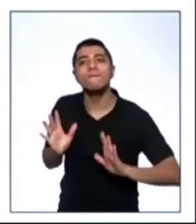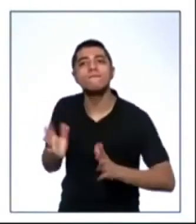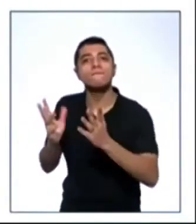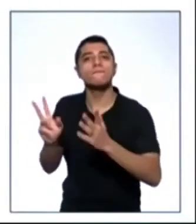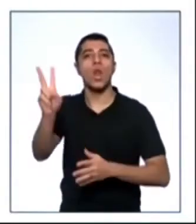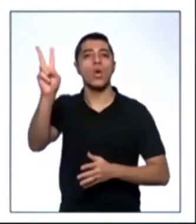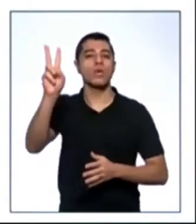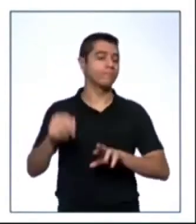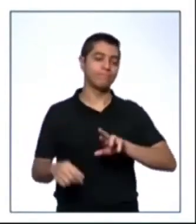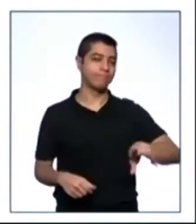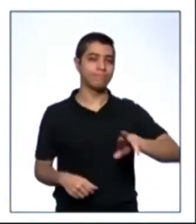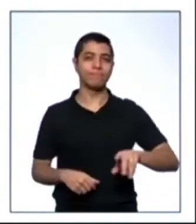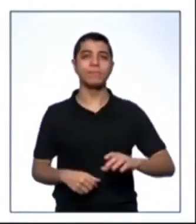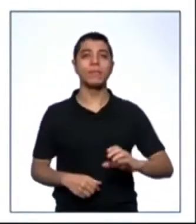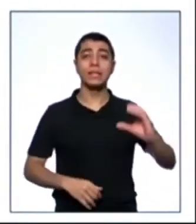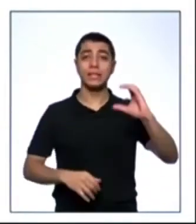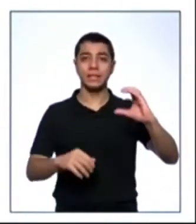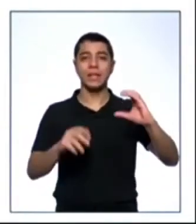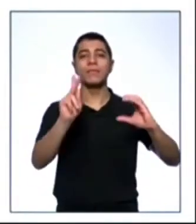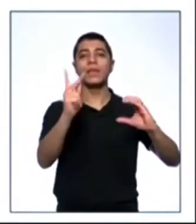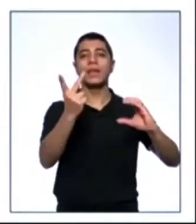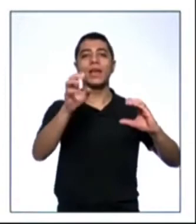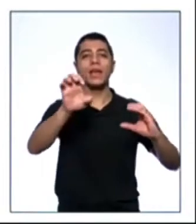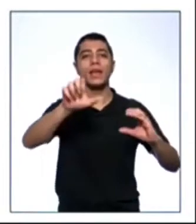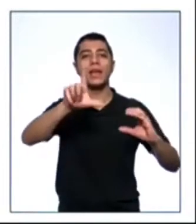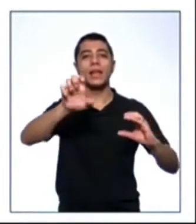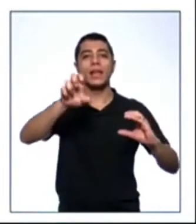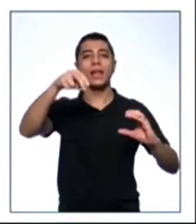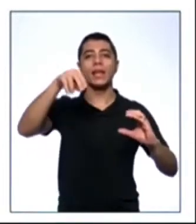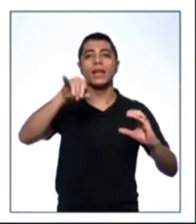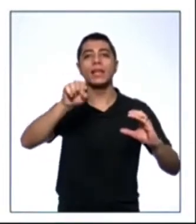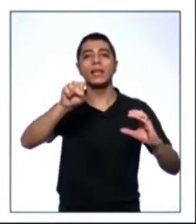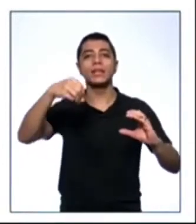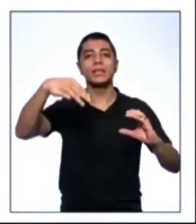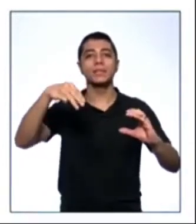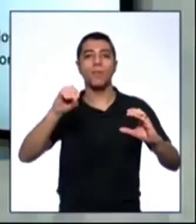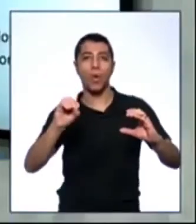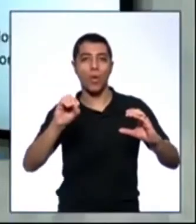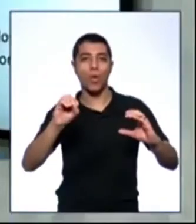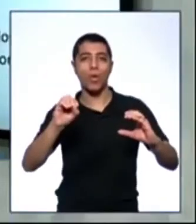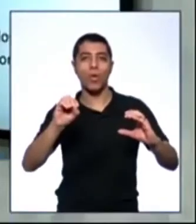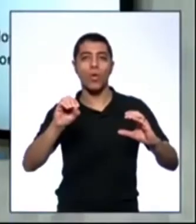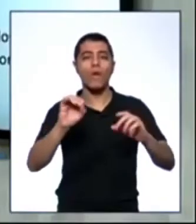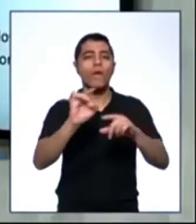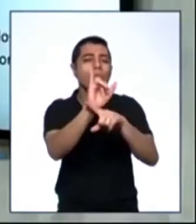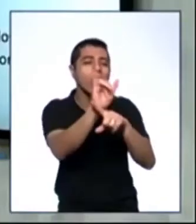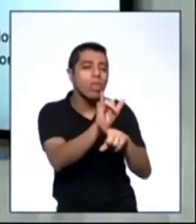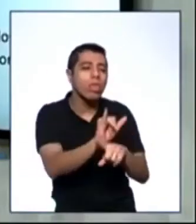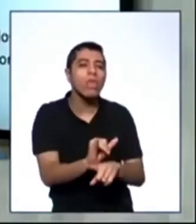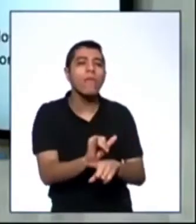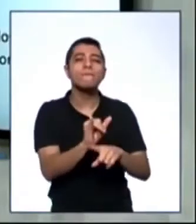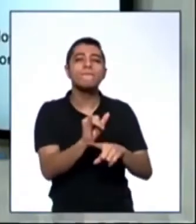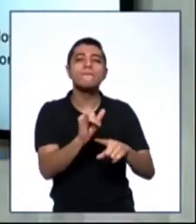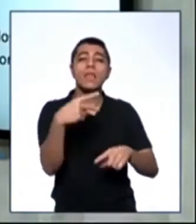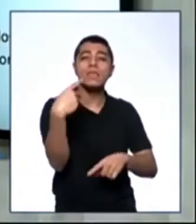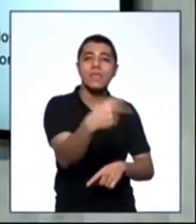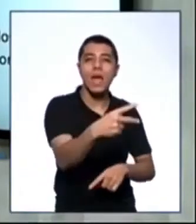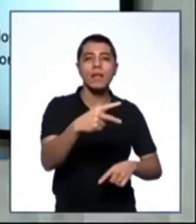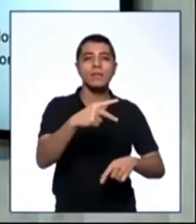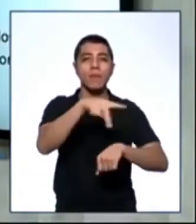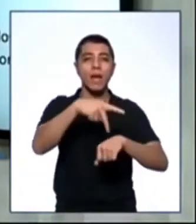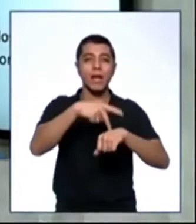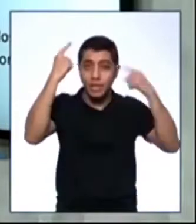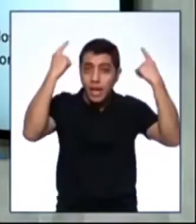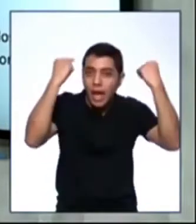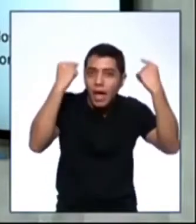Helenismo, apropriação da estética grega. Galera, não, é uma estética romana do Oriente Médio, beleza? Que diz